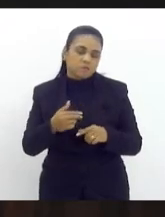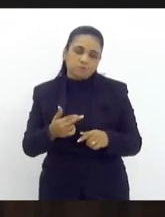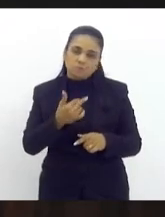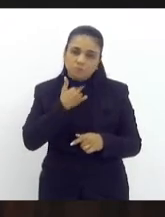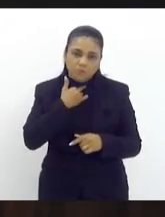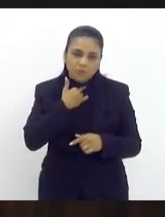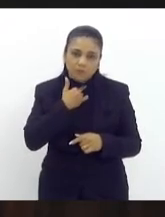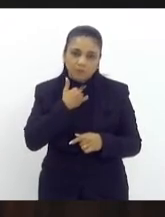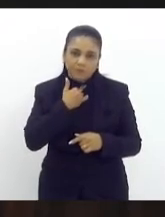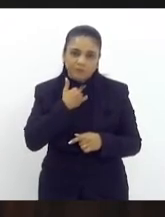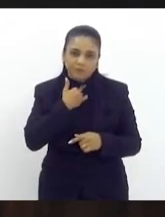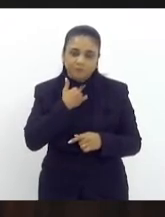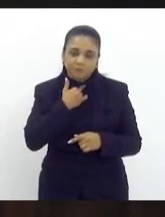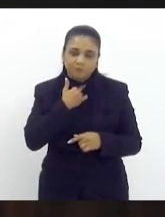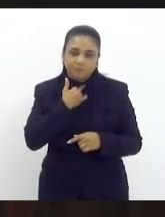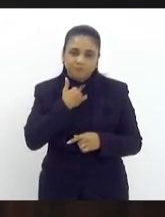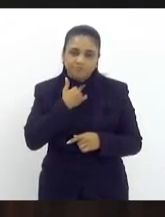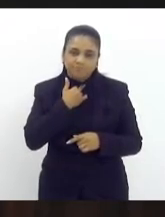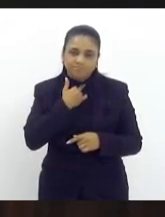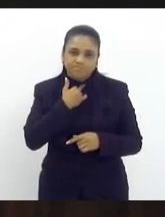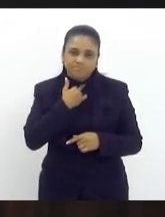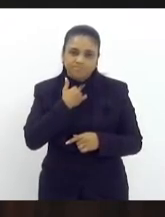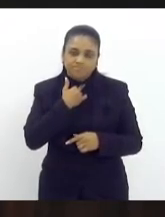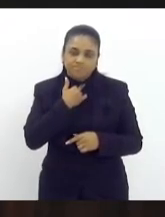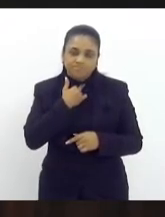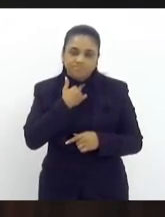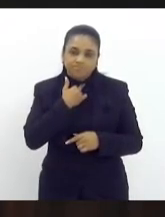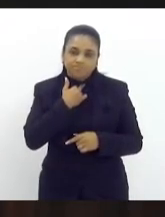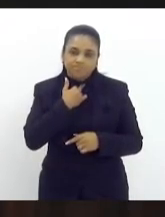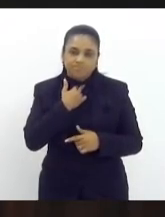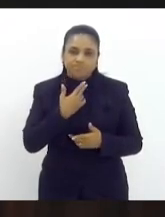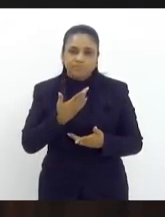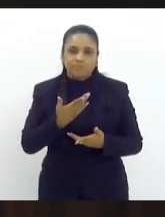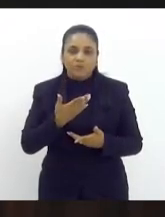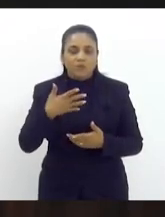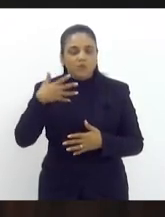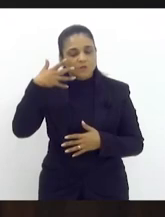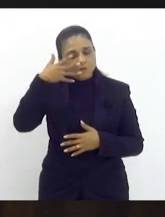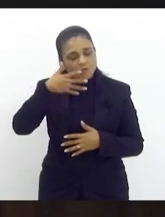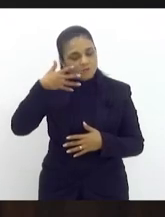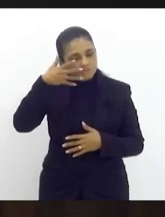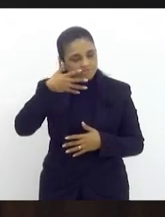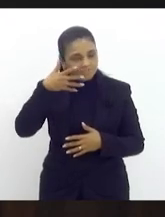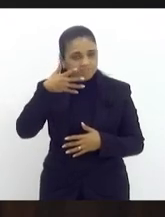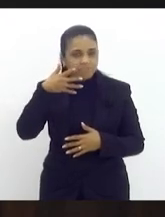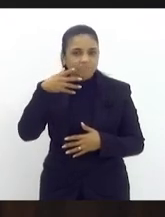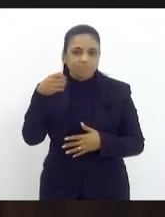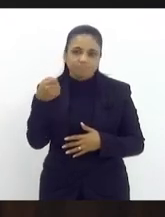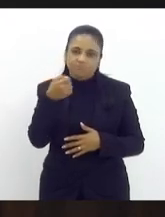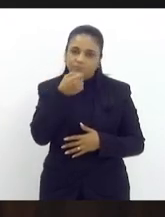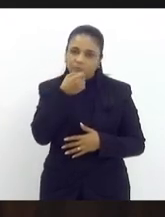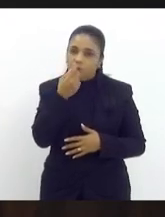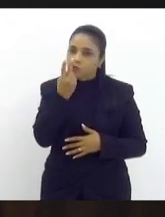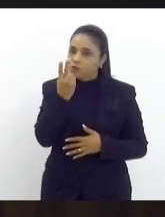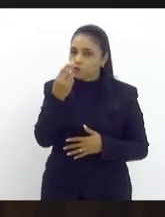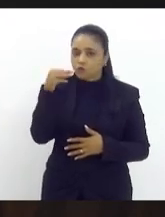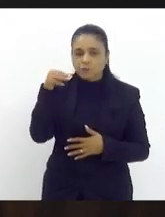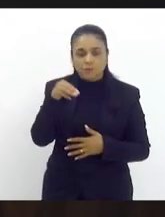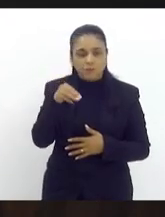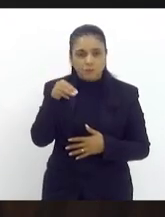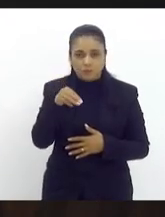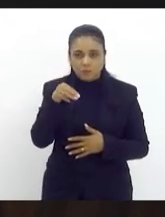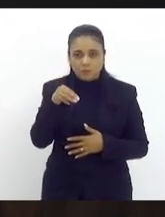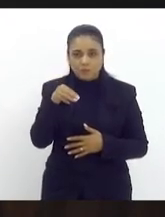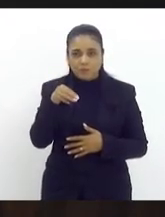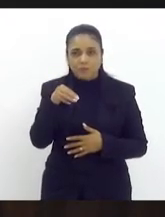acho que é mais viável ouvi-lo. Só tem mais 2 minutos para a manifestação